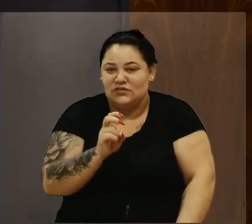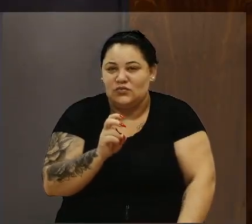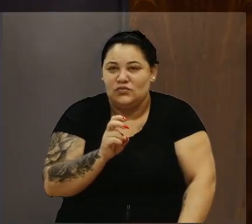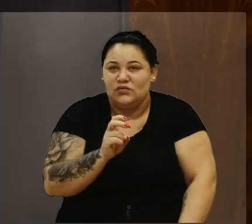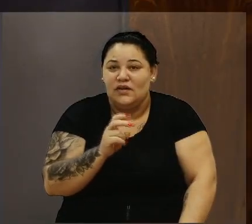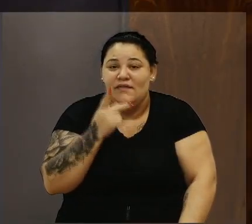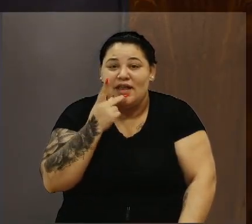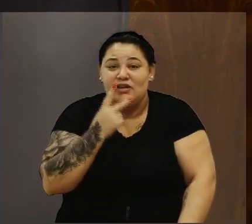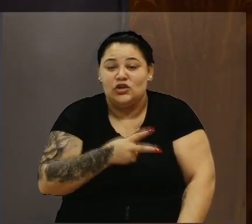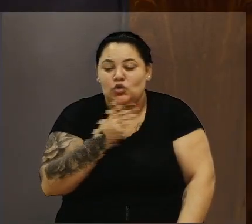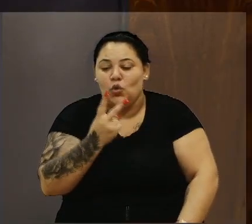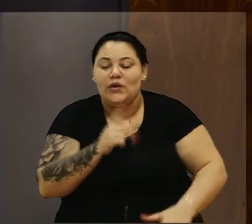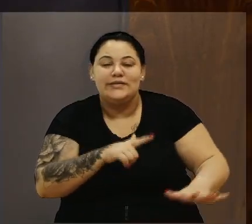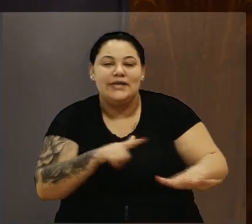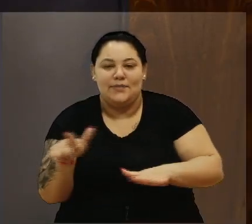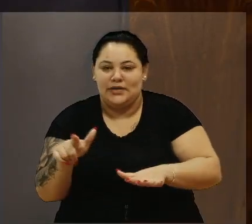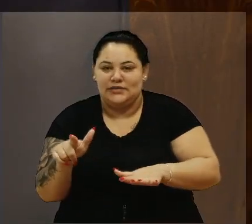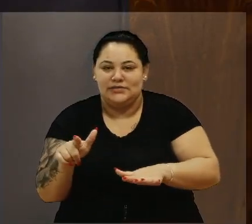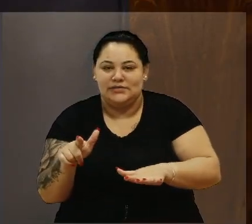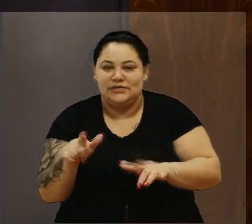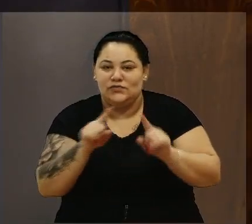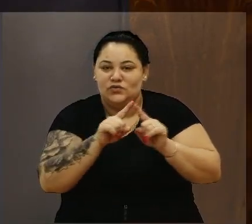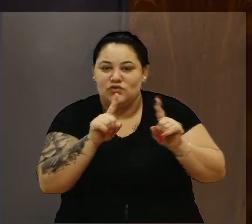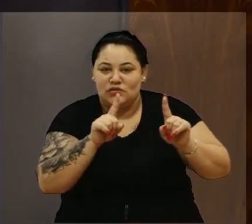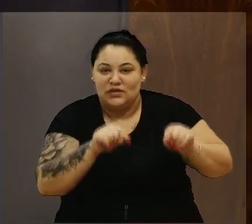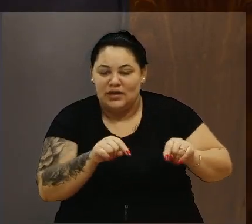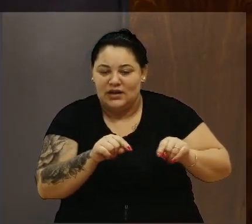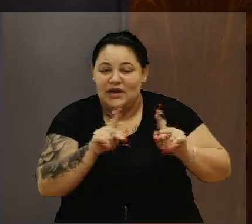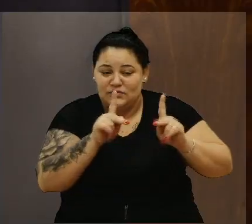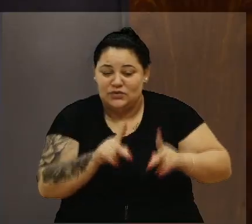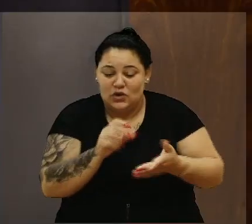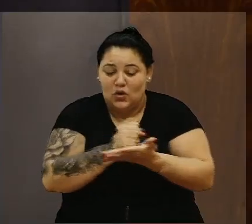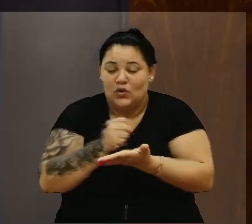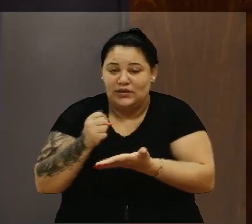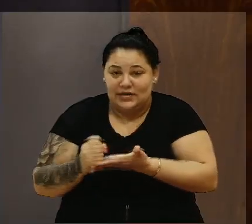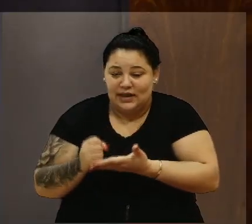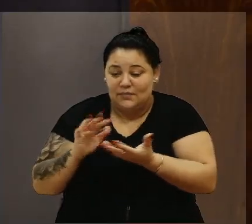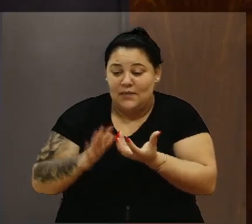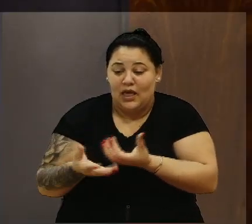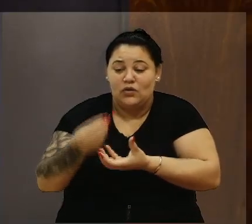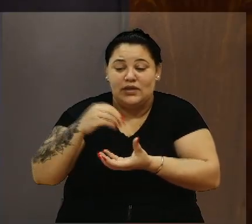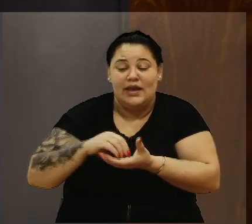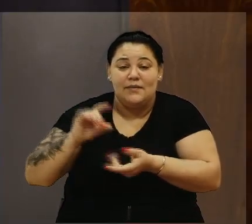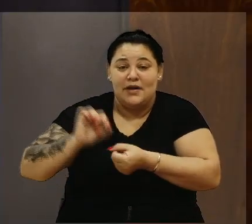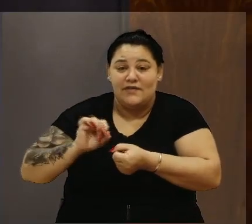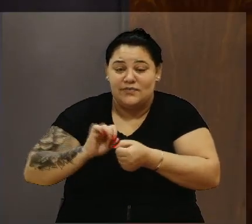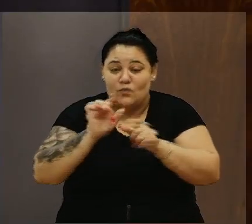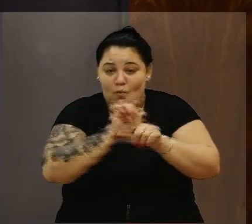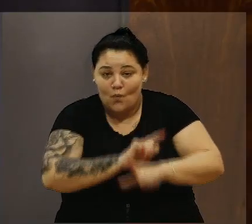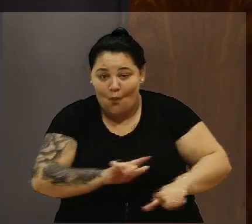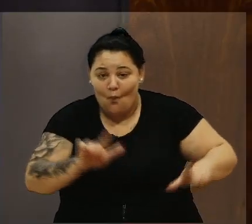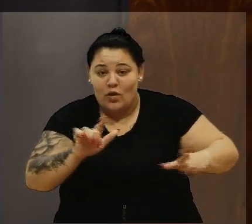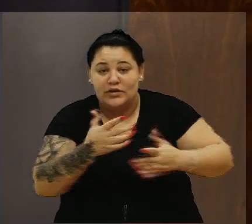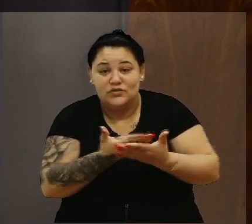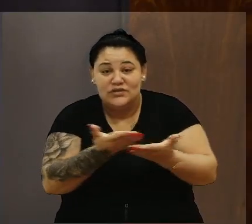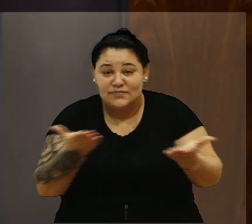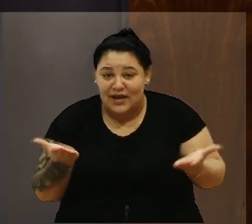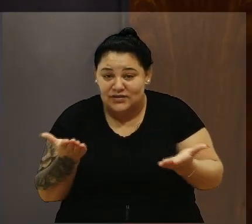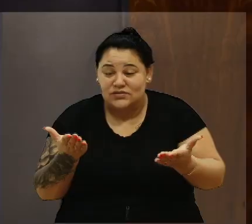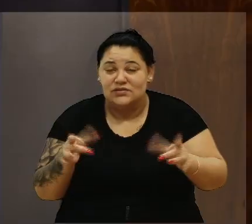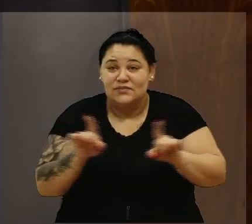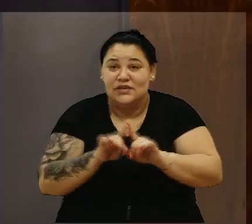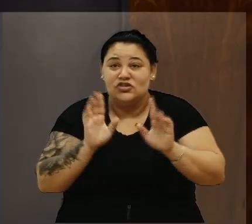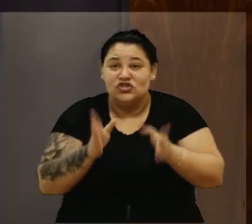dali 2 semanas as pessoas contratadas pela Codeca para fazer a higienização dos espaços